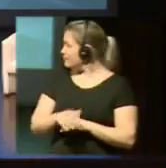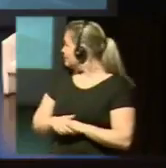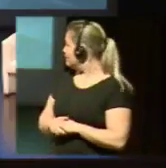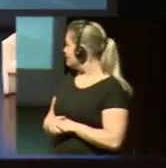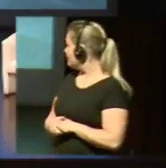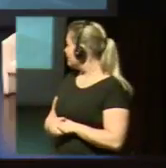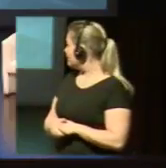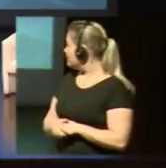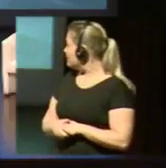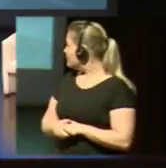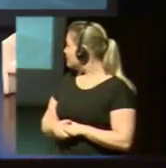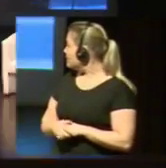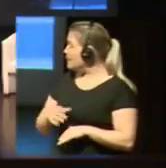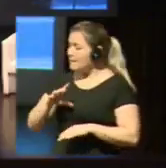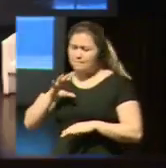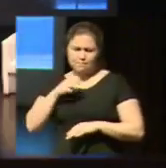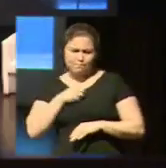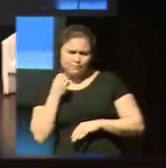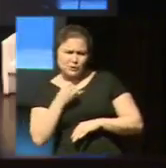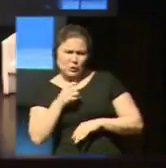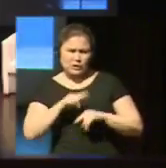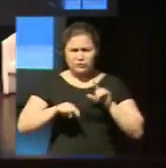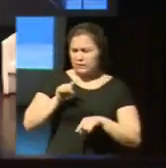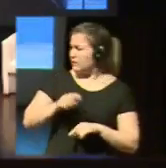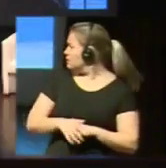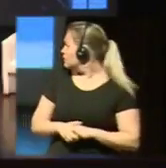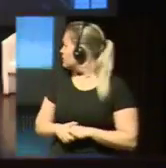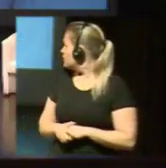Leidenschaft, paixão, atividade.